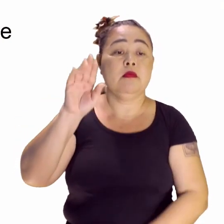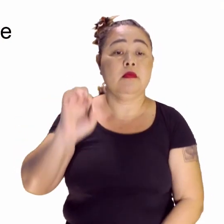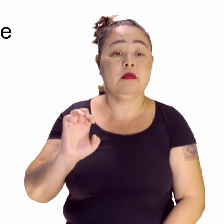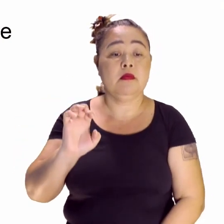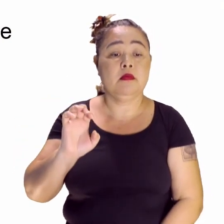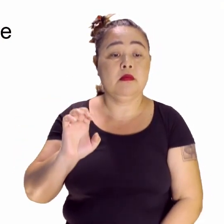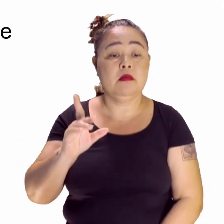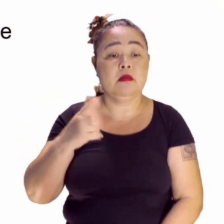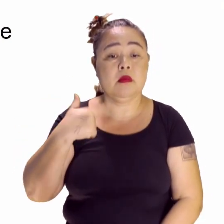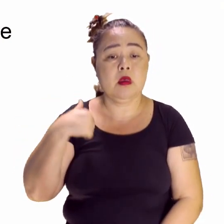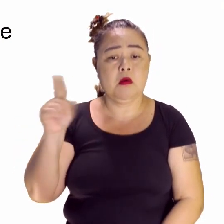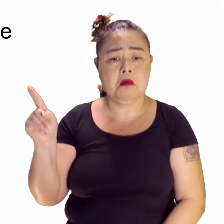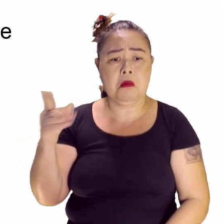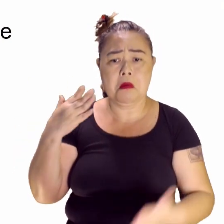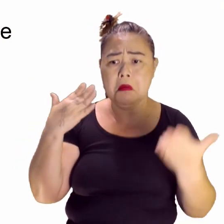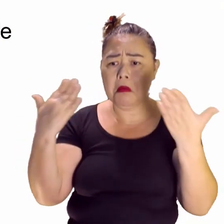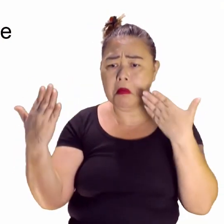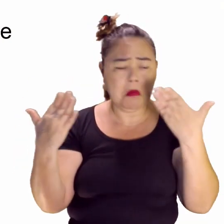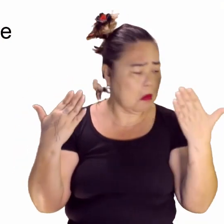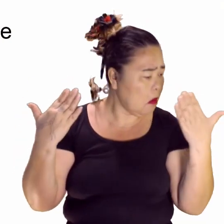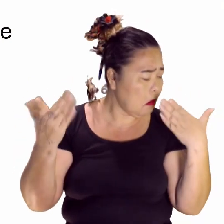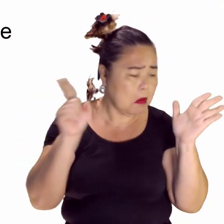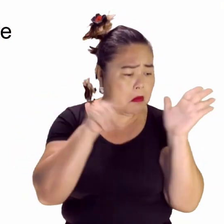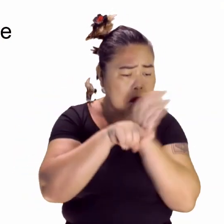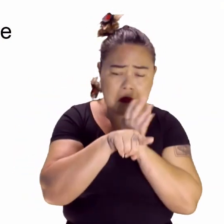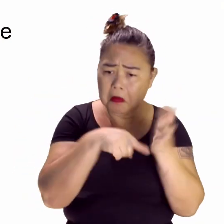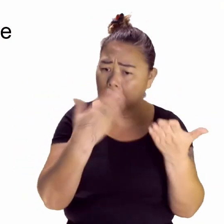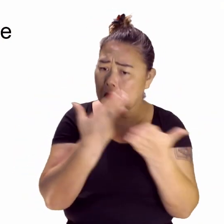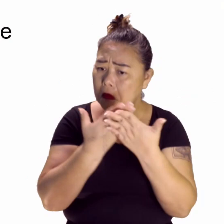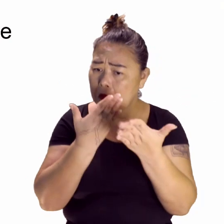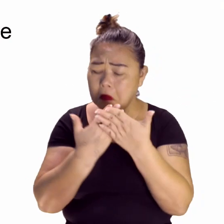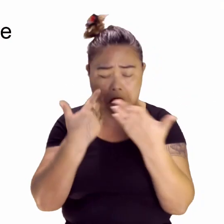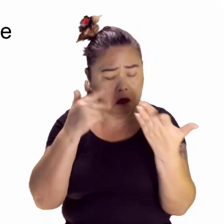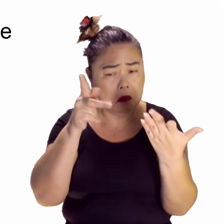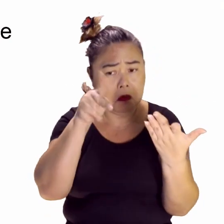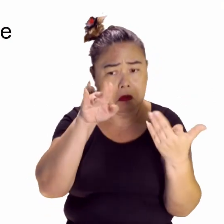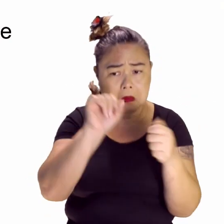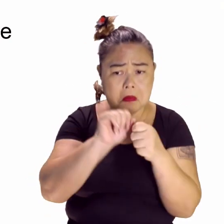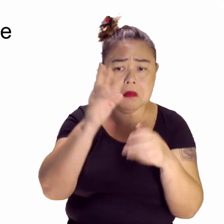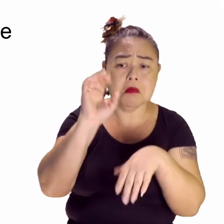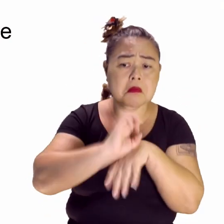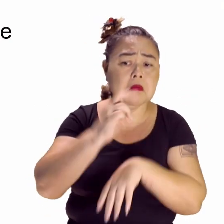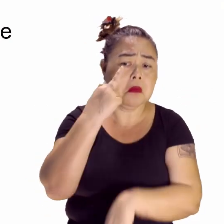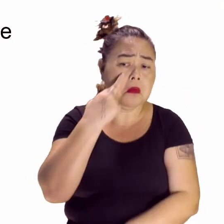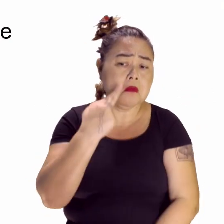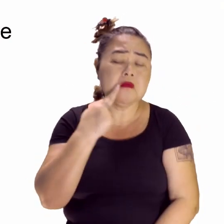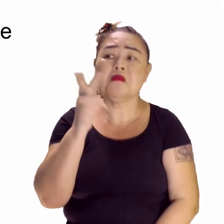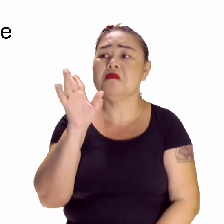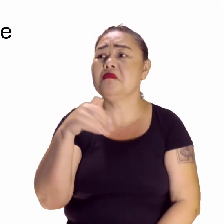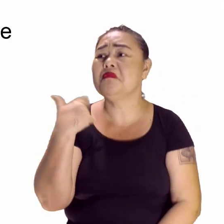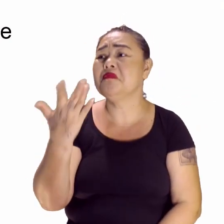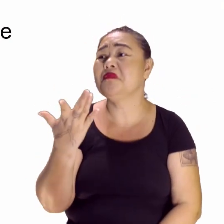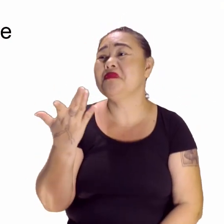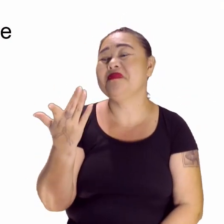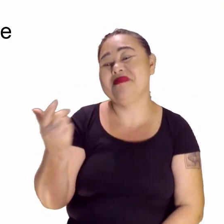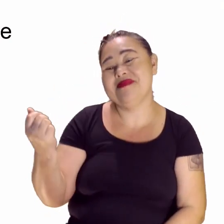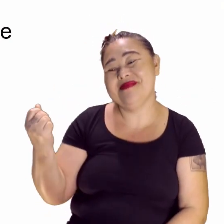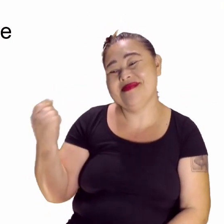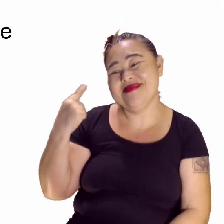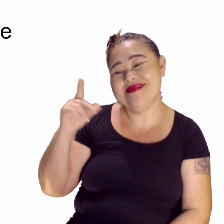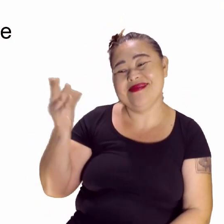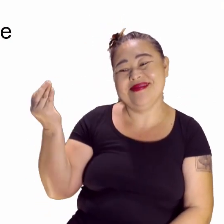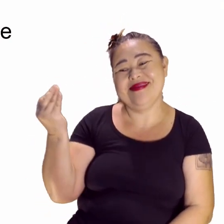não há dados para comparações? Será que não tem estudos, pesquisas sobre o PIB de Rondônia, da região norte? Rogério, é esdrúxulo